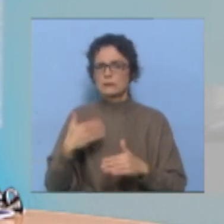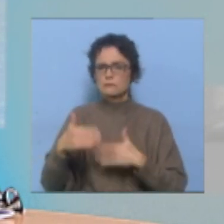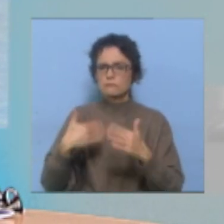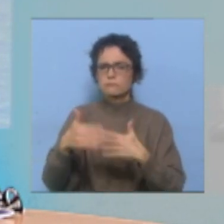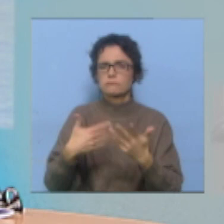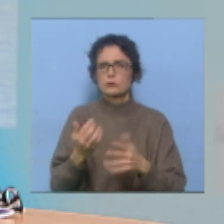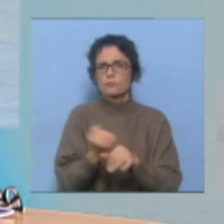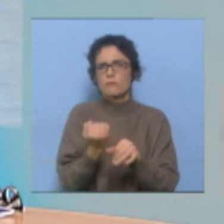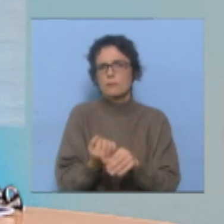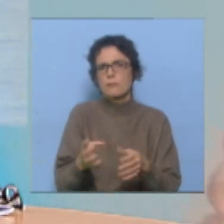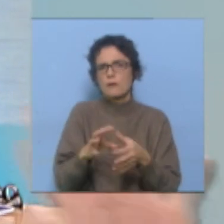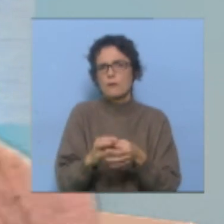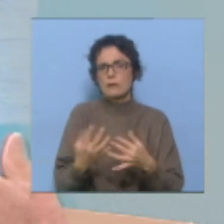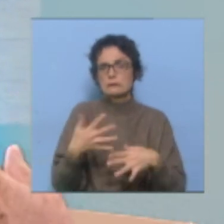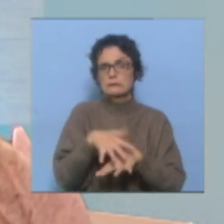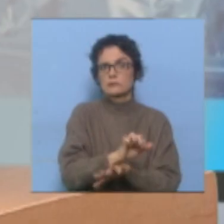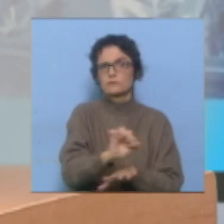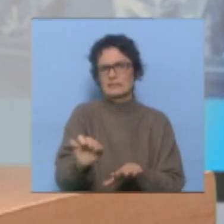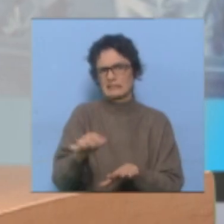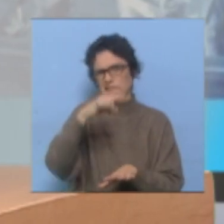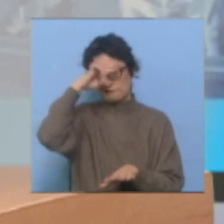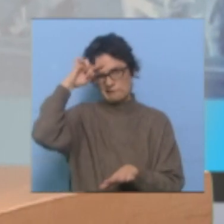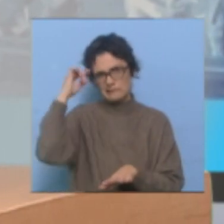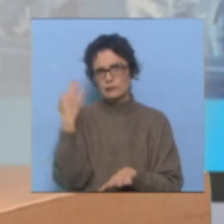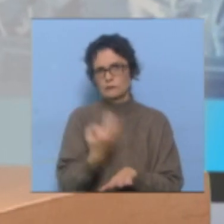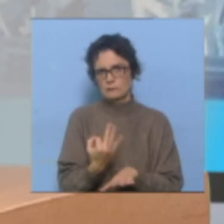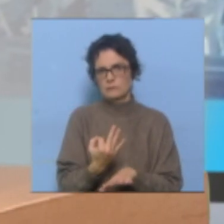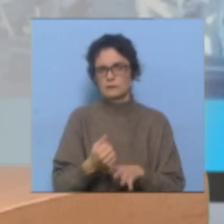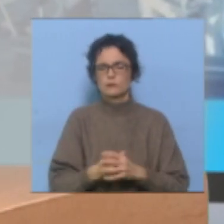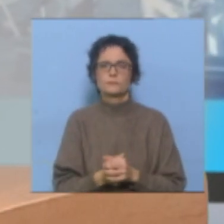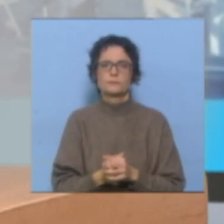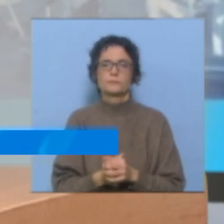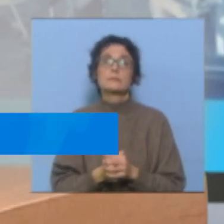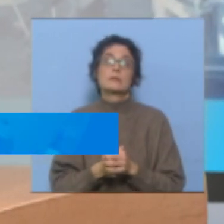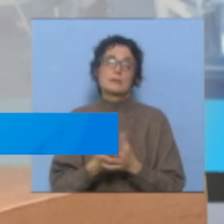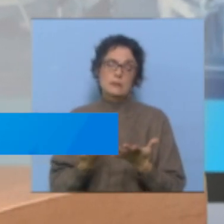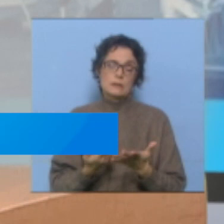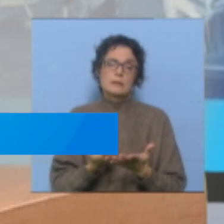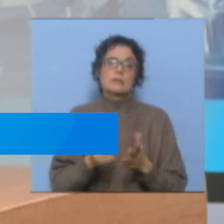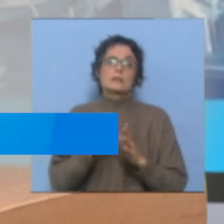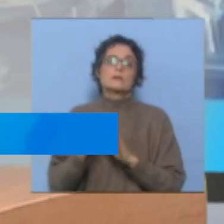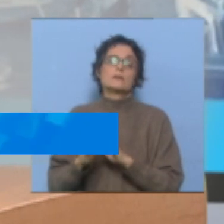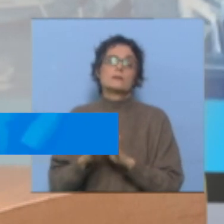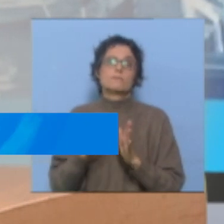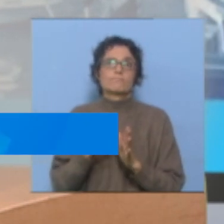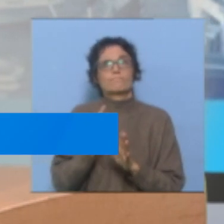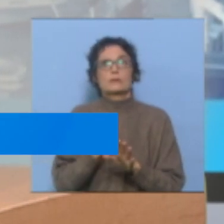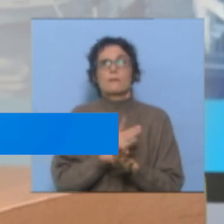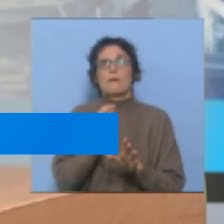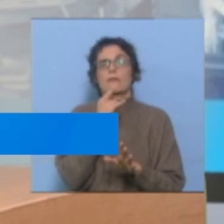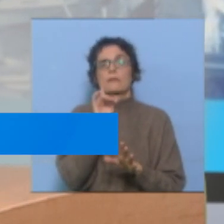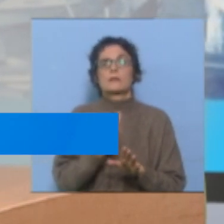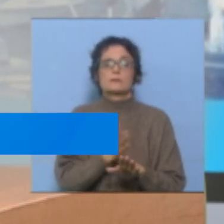ser agilizados. Três campos que sempre distinguimos, que é o trabalho que não se faz ainda muito bem